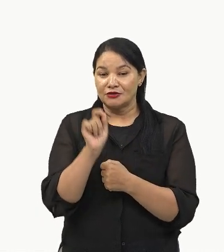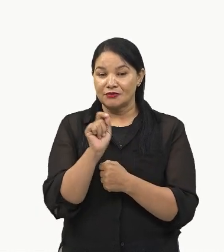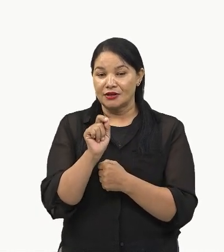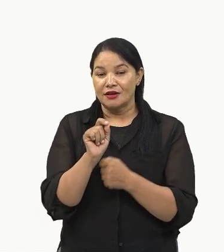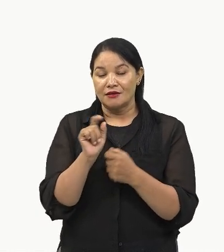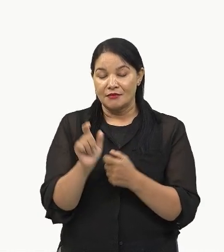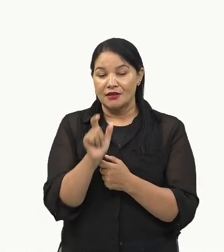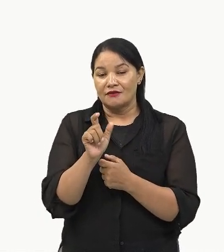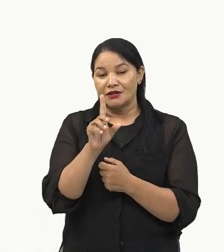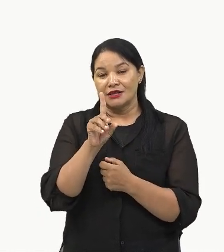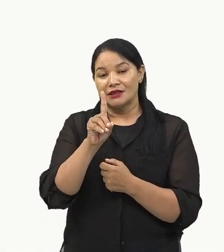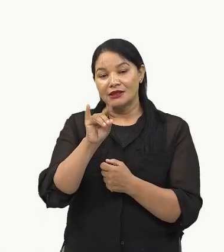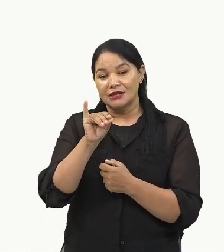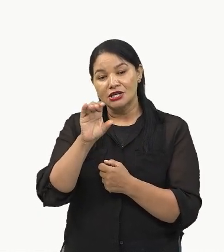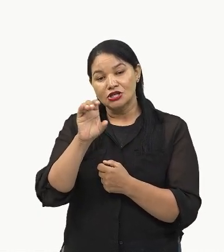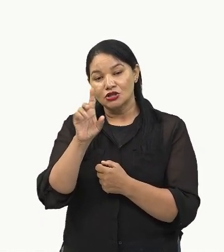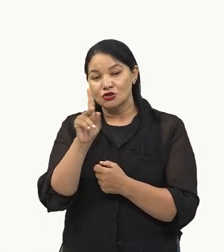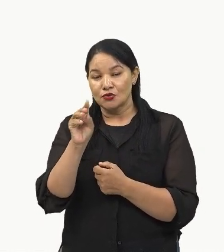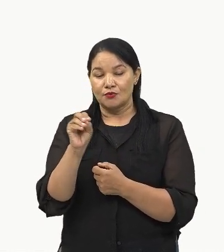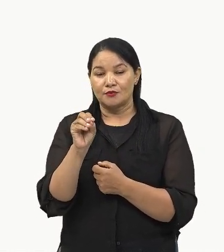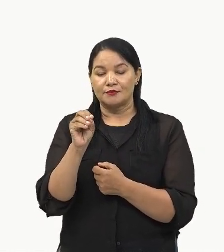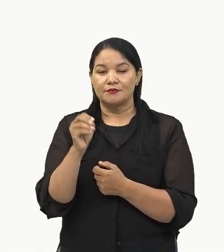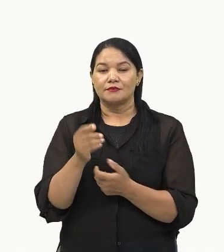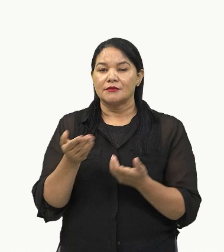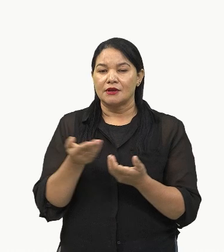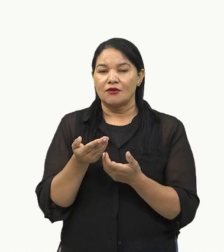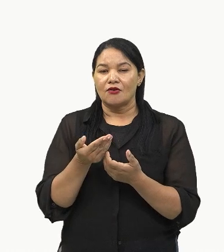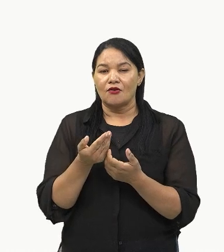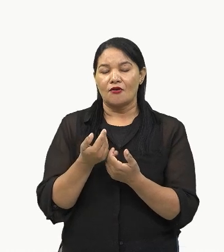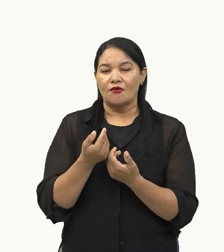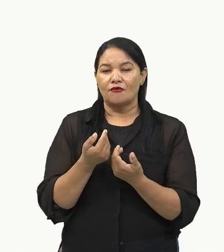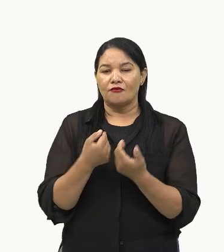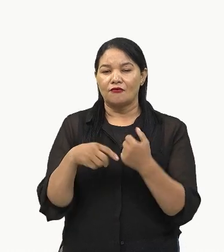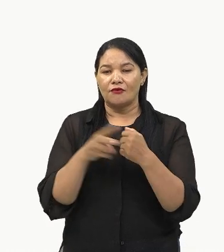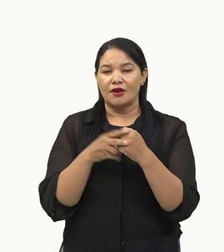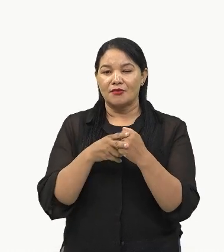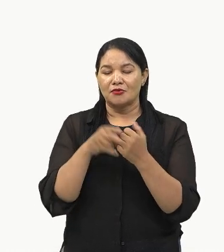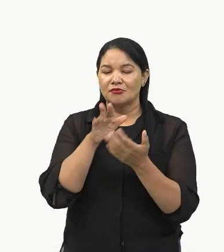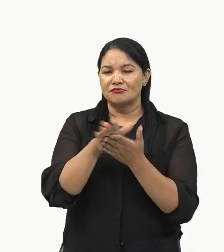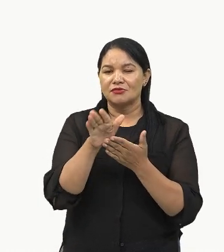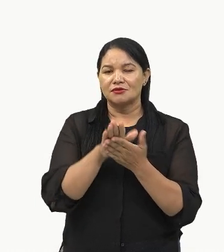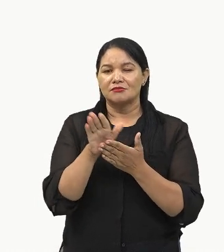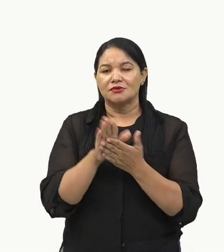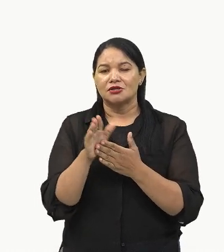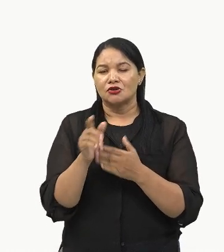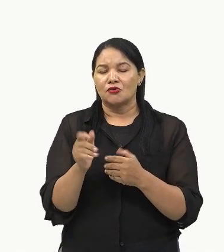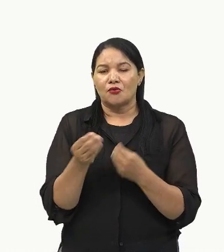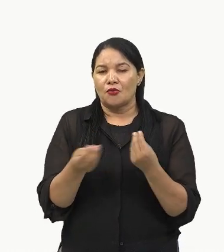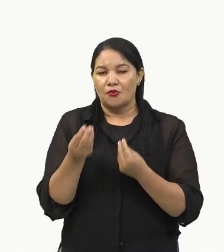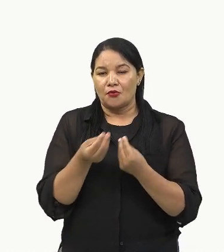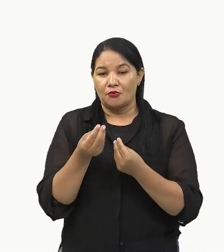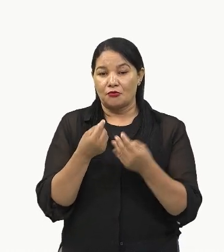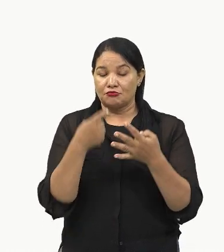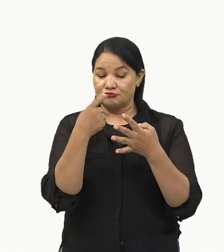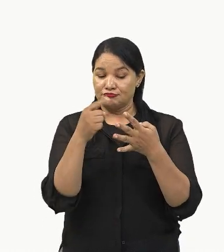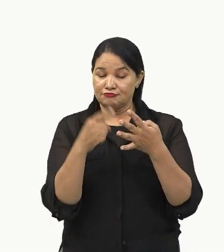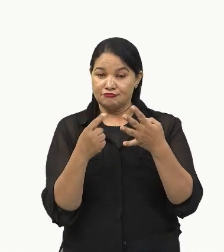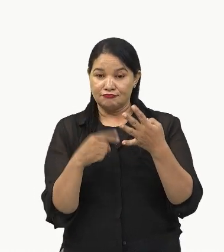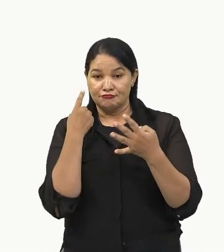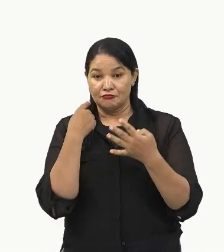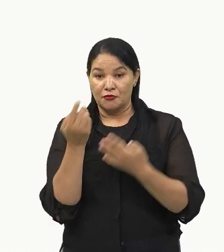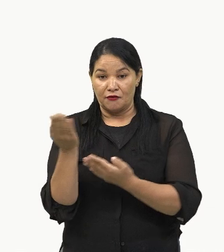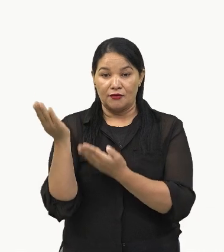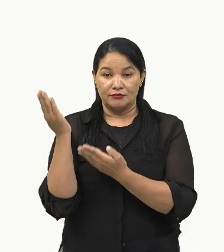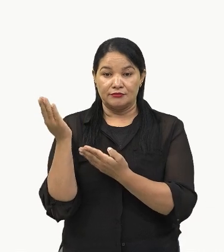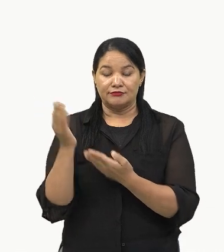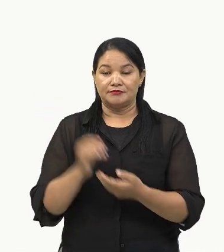dicho, acompanhando. Então, como que vai ficar o verbo imprimir, professor? Yo he